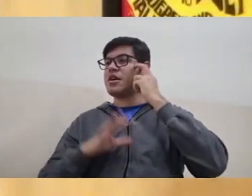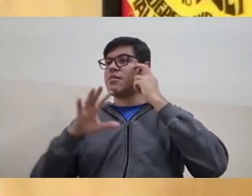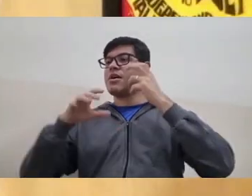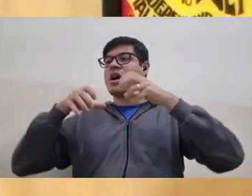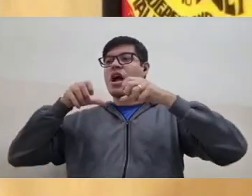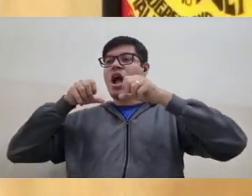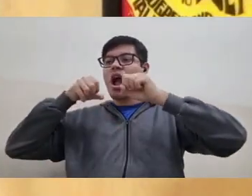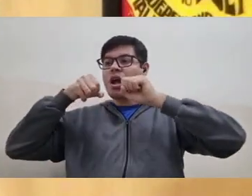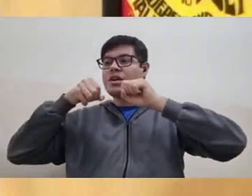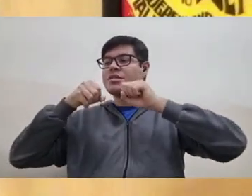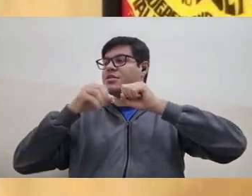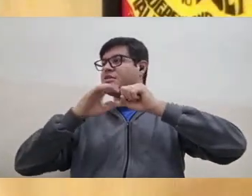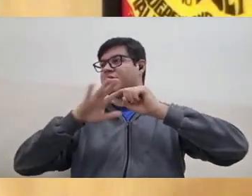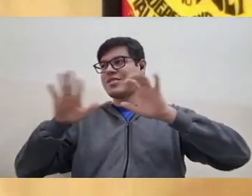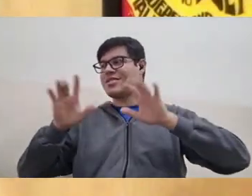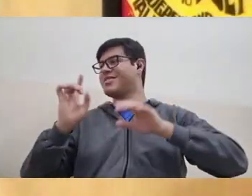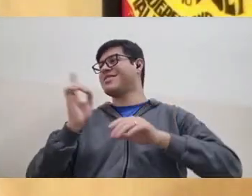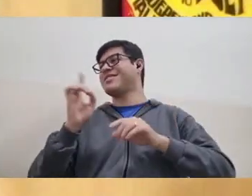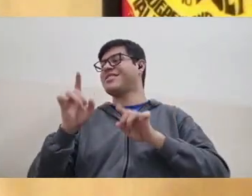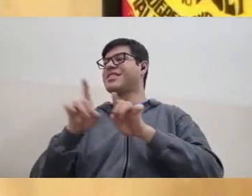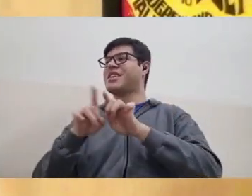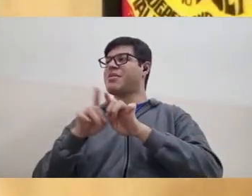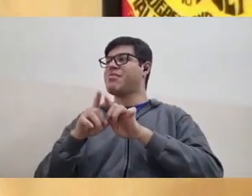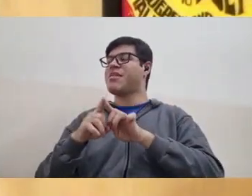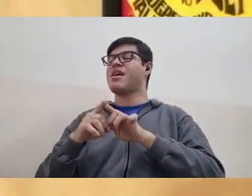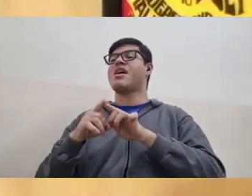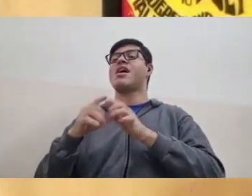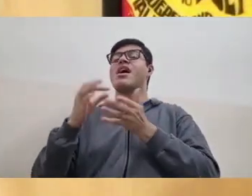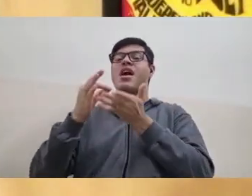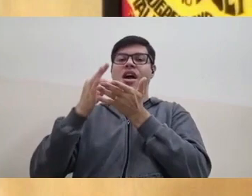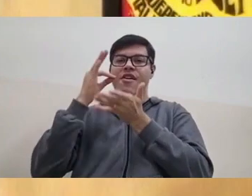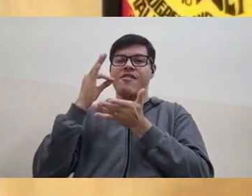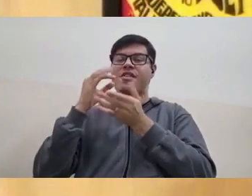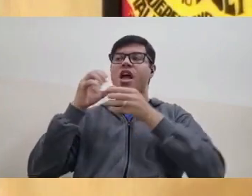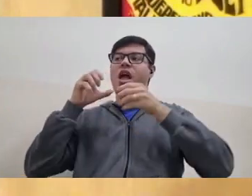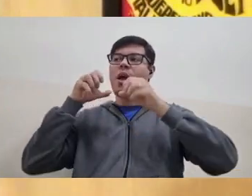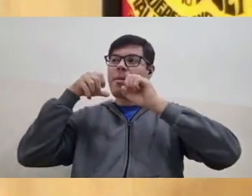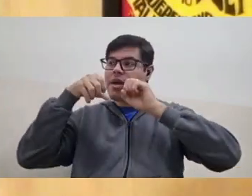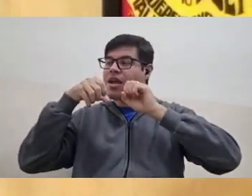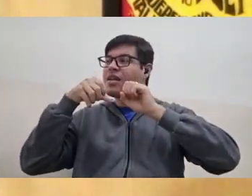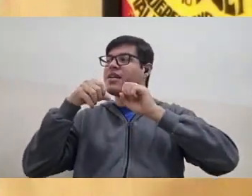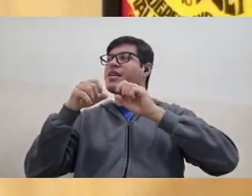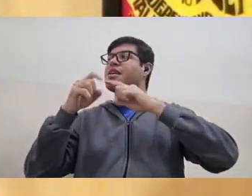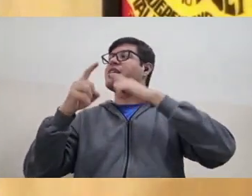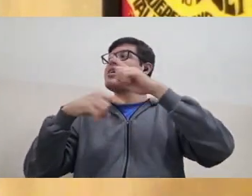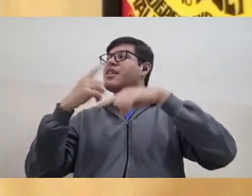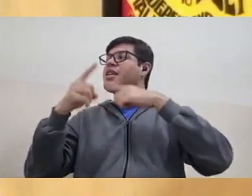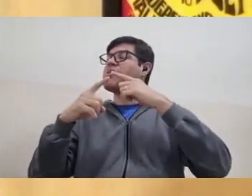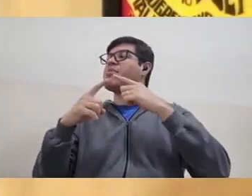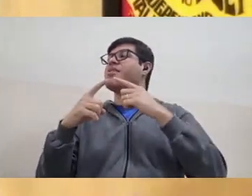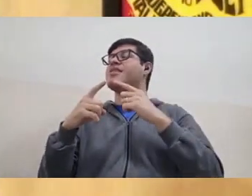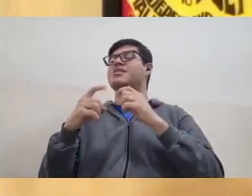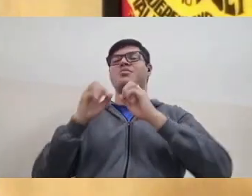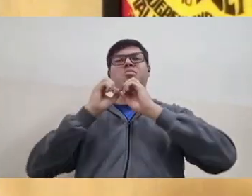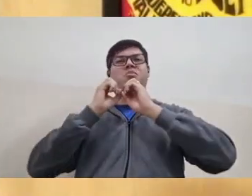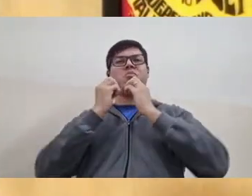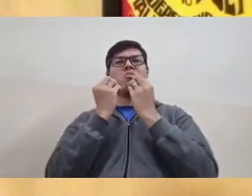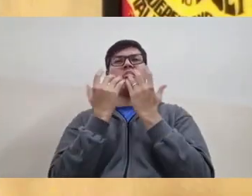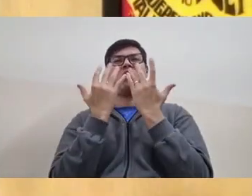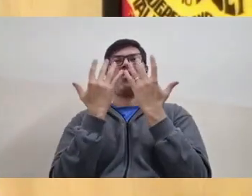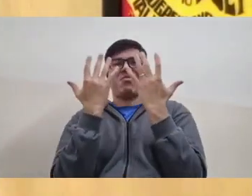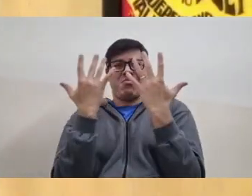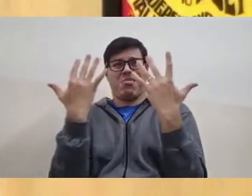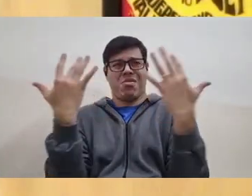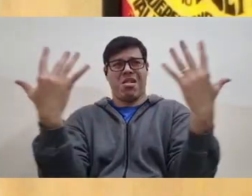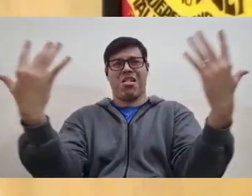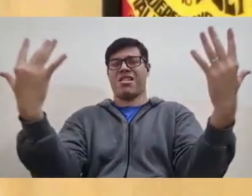chegou a cana, mas também a laranja, né? Isso, café. Café, laranja, milho, depois que veio a cana. Agora hoje a cana tomando conta de